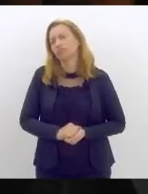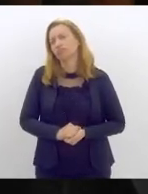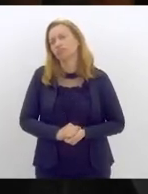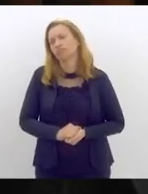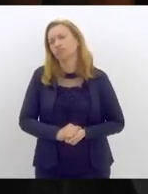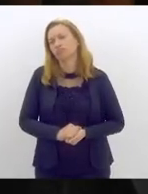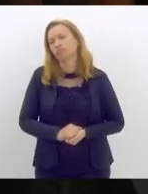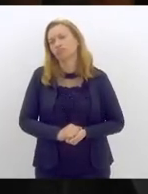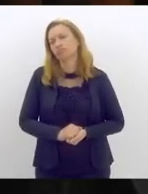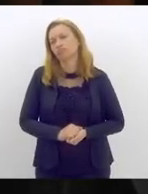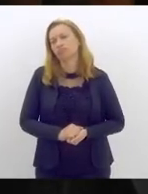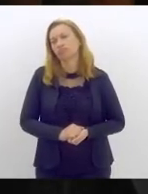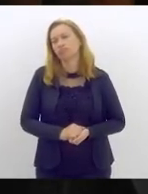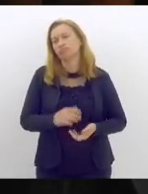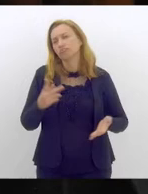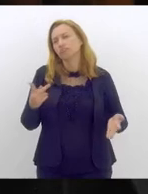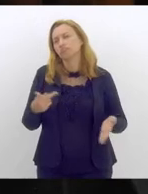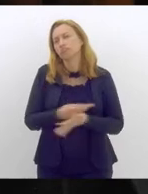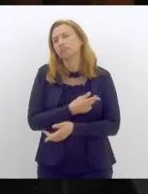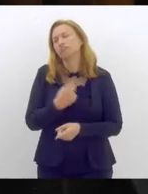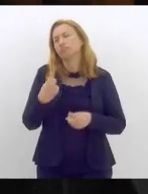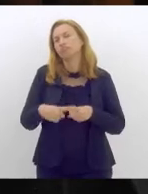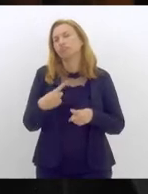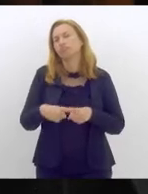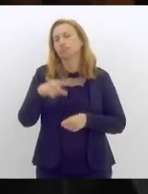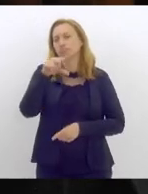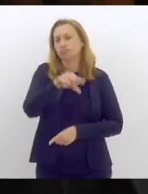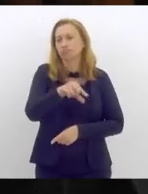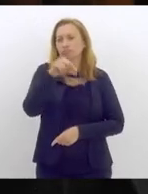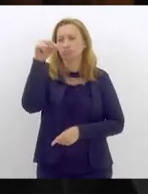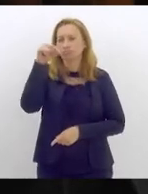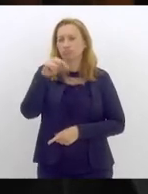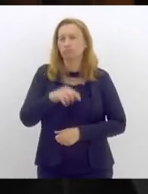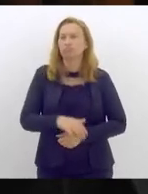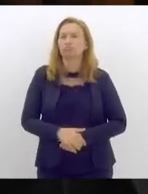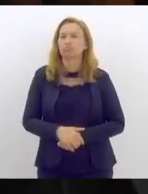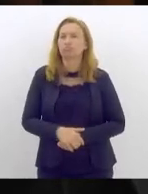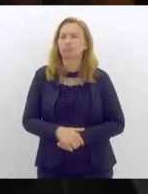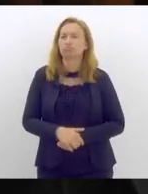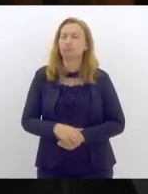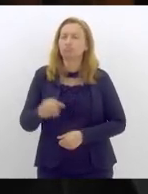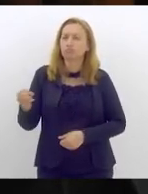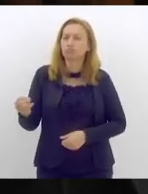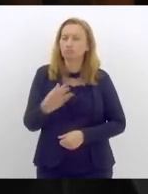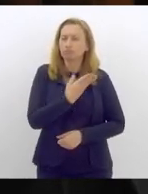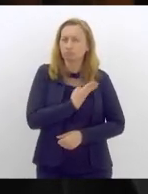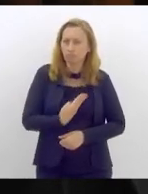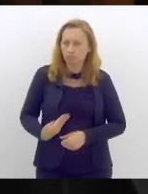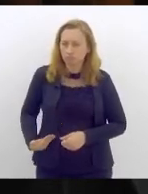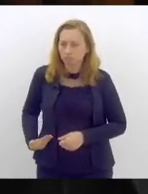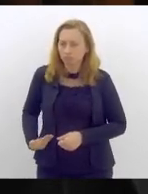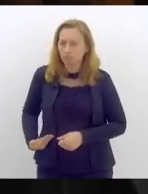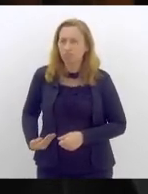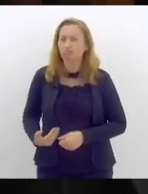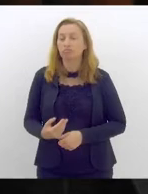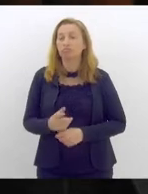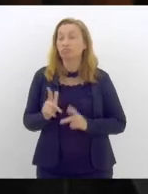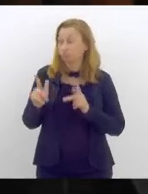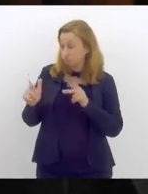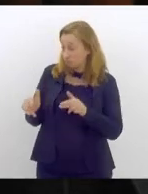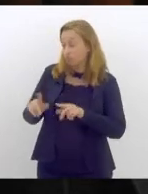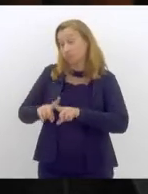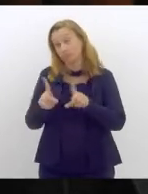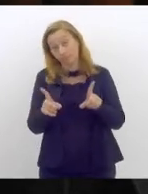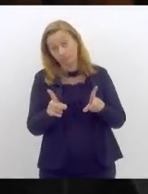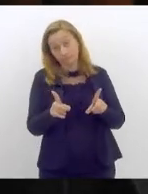à tona porque elegemos um novo Governador por acaso é o mesmo mas